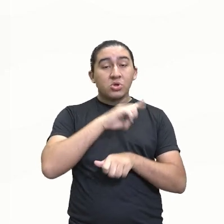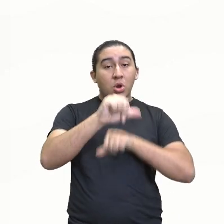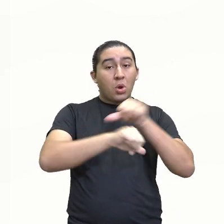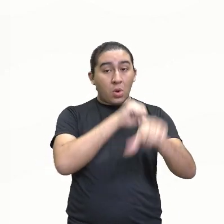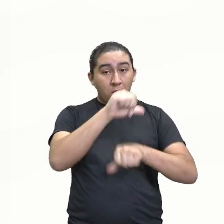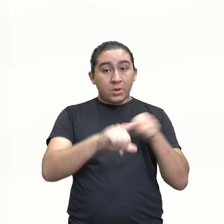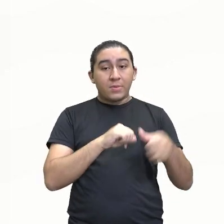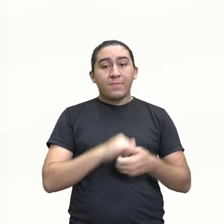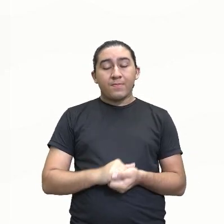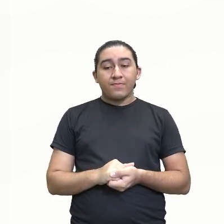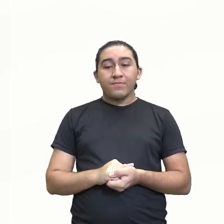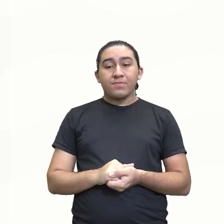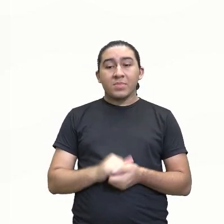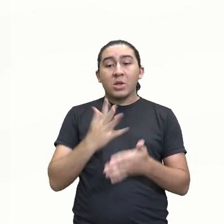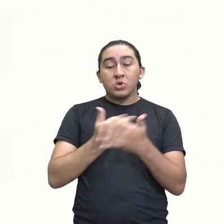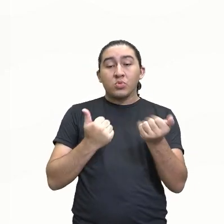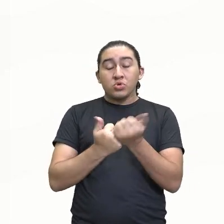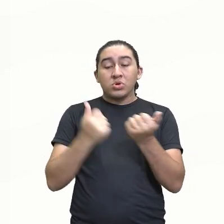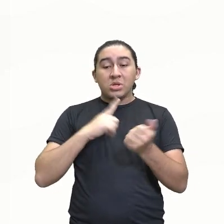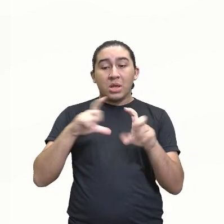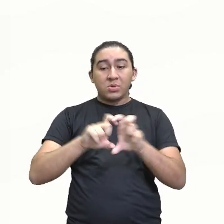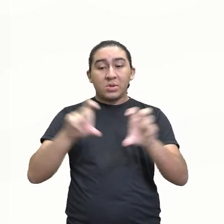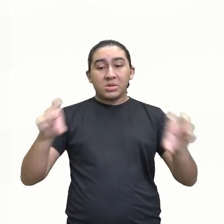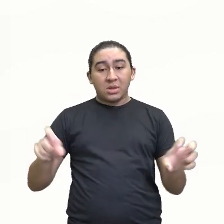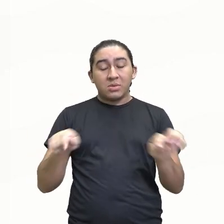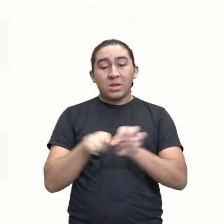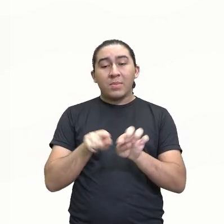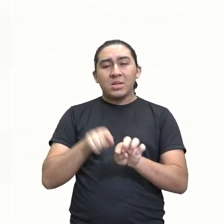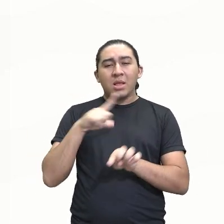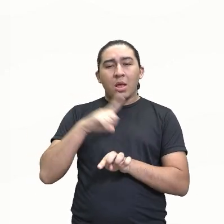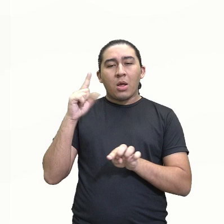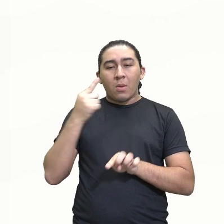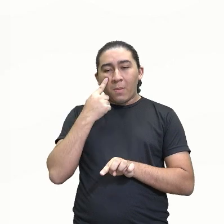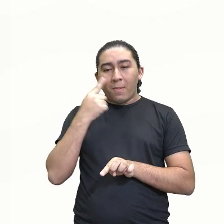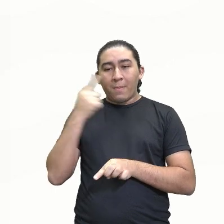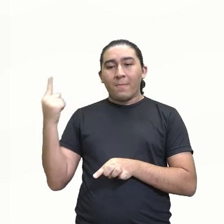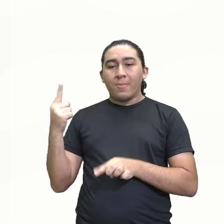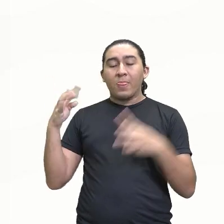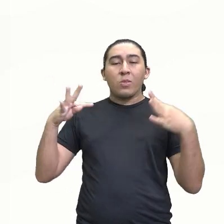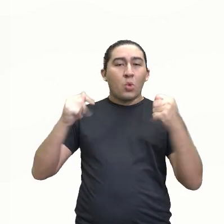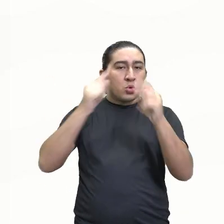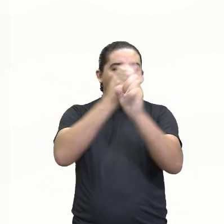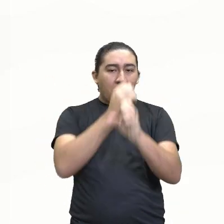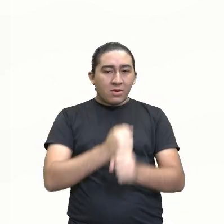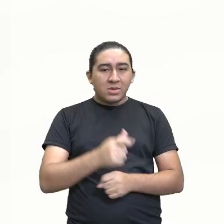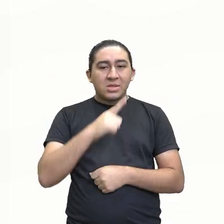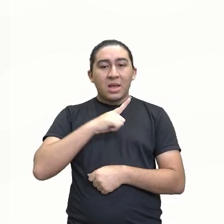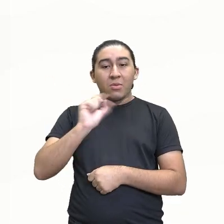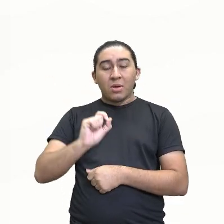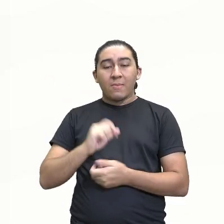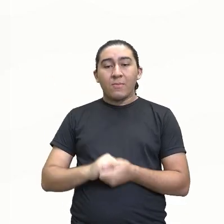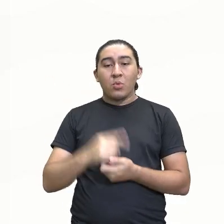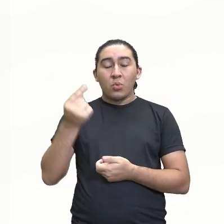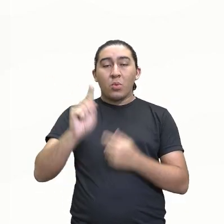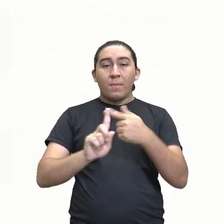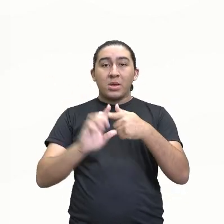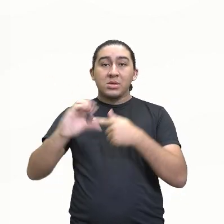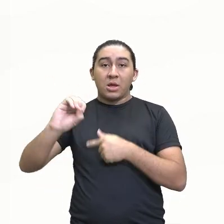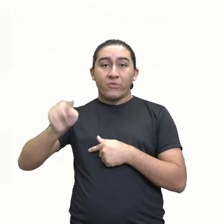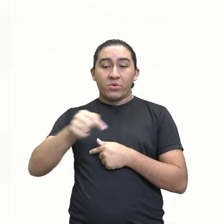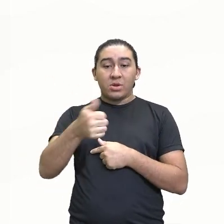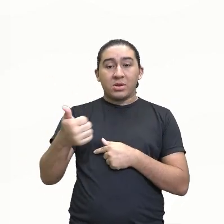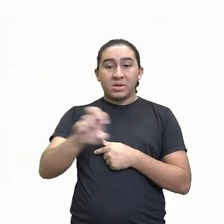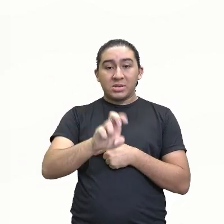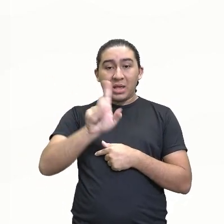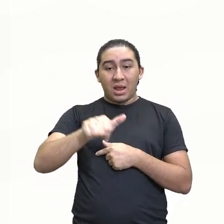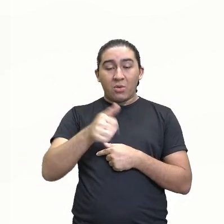decimal. Substituindo, então, na nossa expressão, nós temos aqui todos os valores. Então, vai ficar 1 mais 0,15,